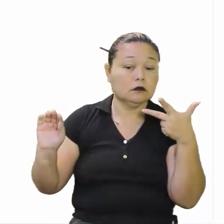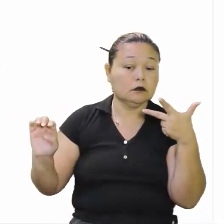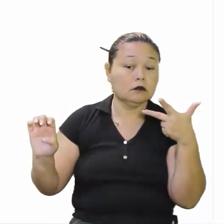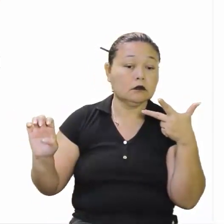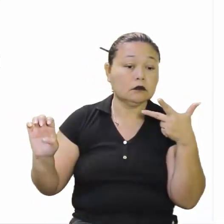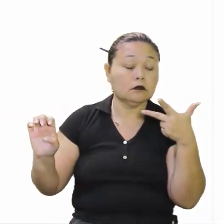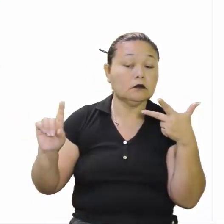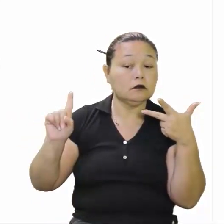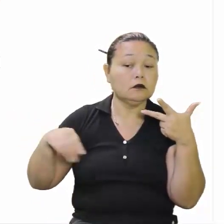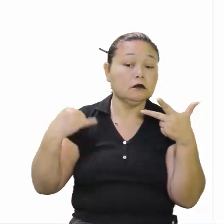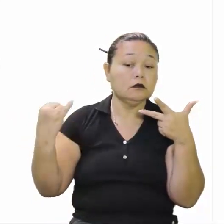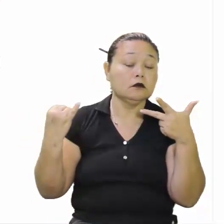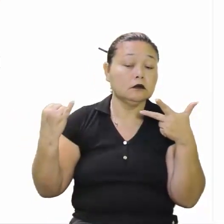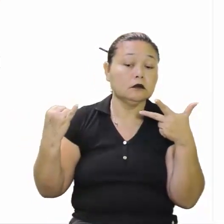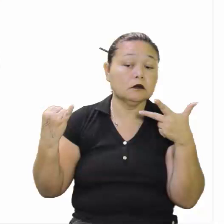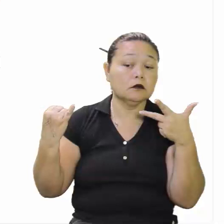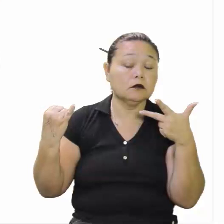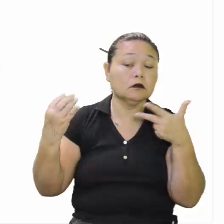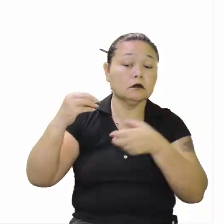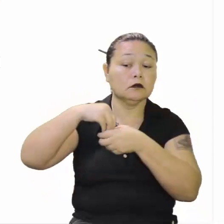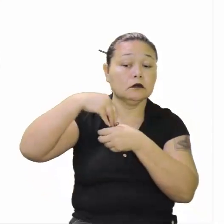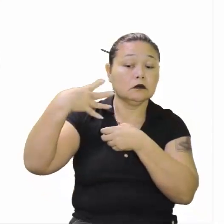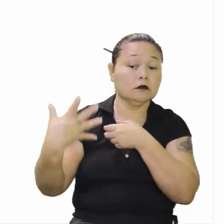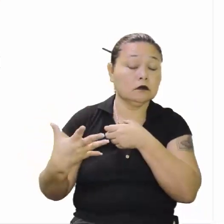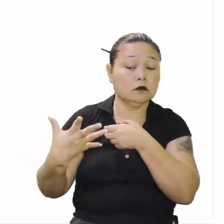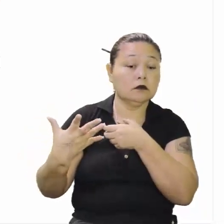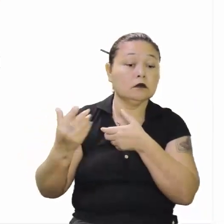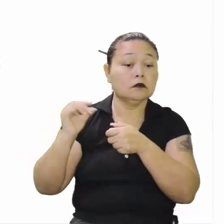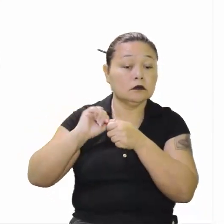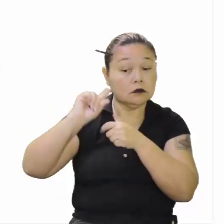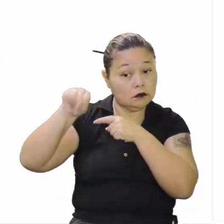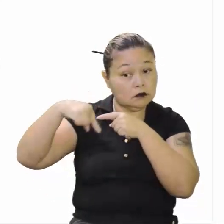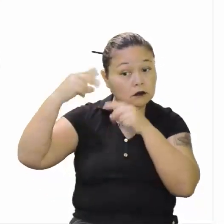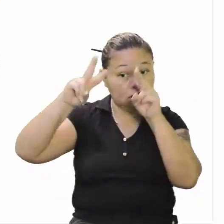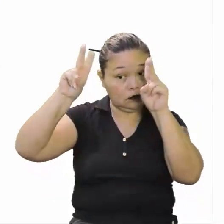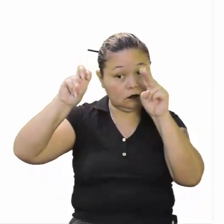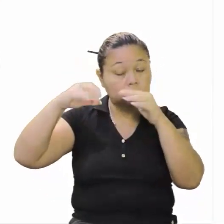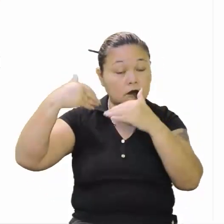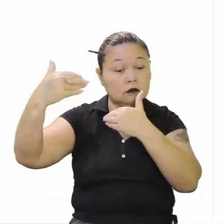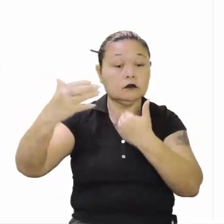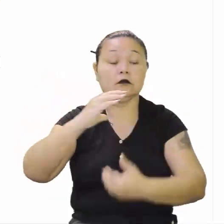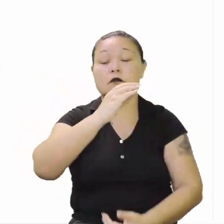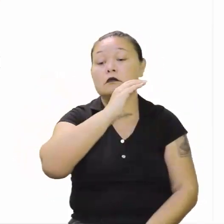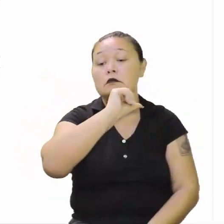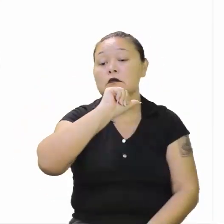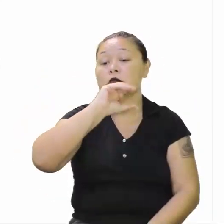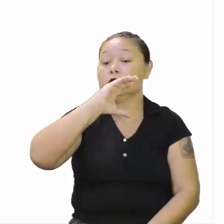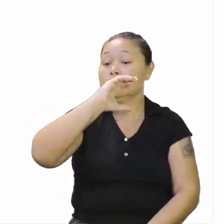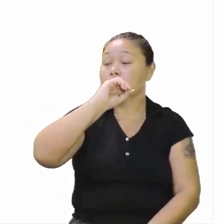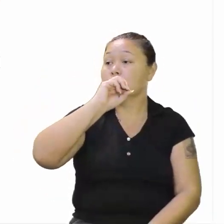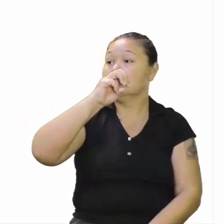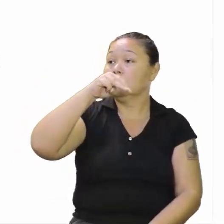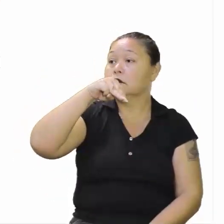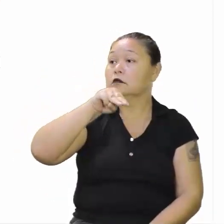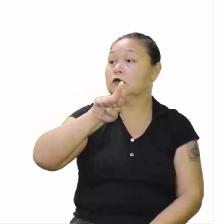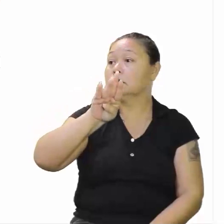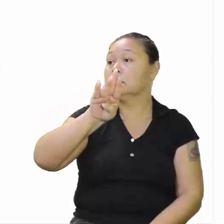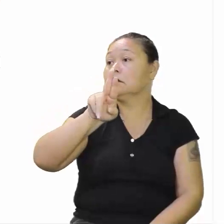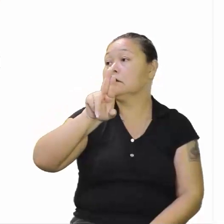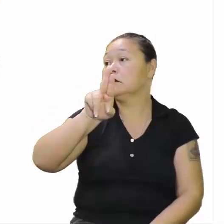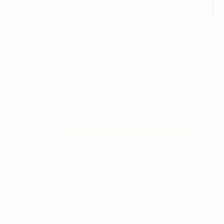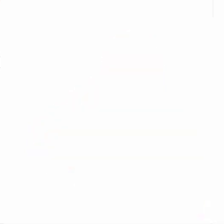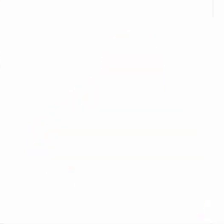É muito importante, esse é um conteúdo de combustão que nós vamos abordar em aulas futuras, mas